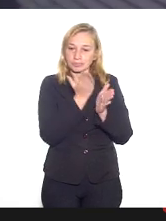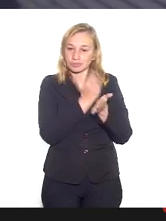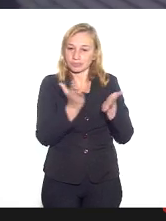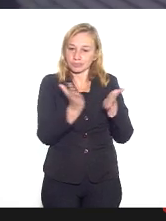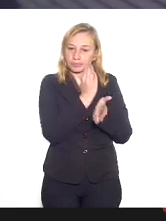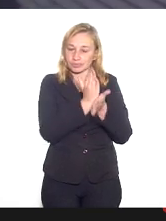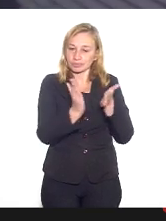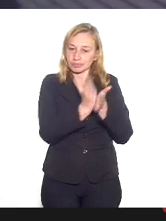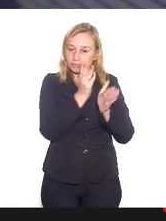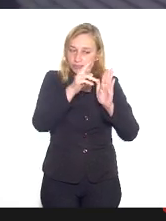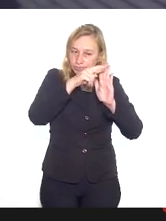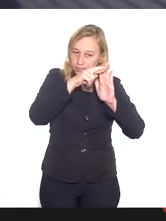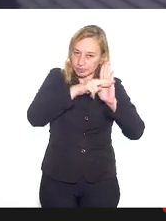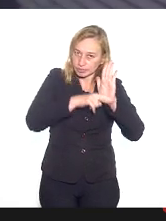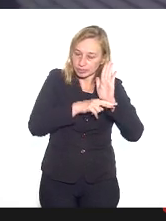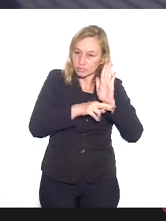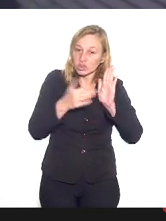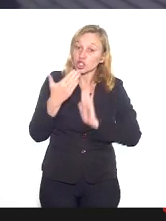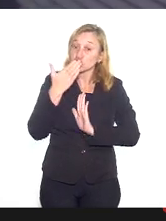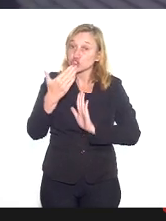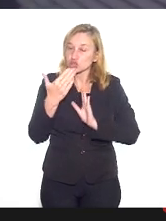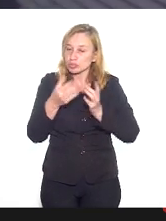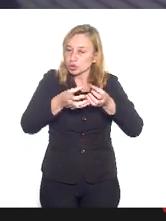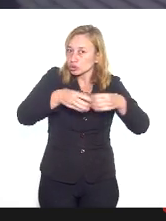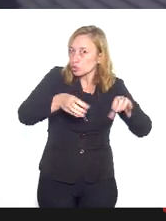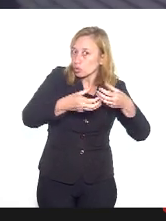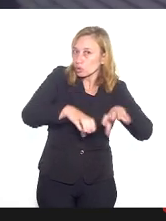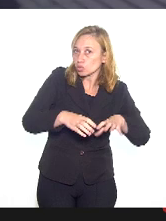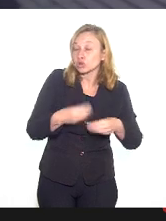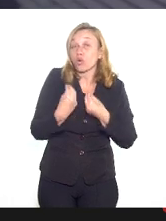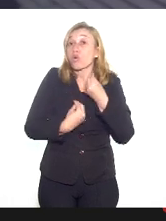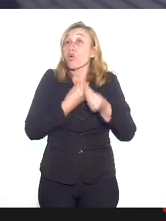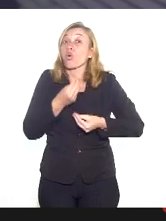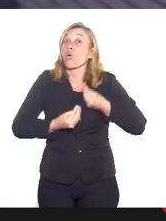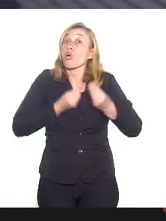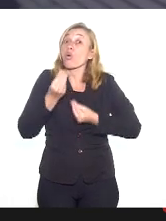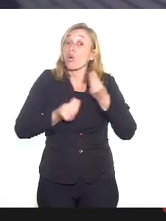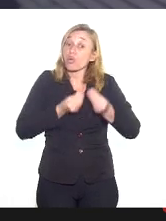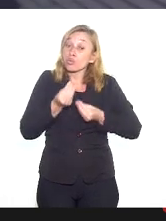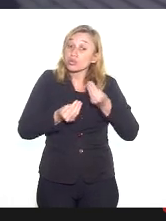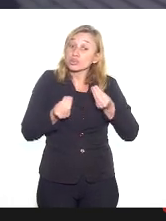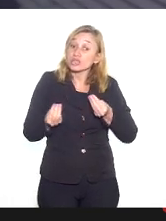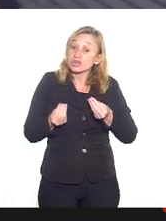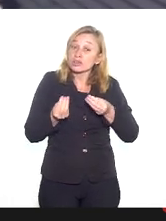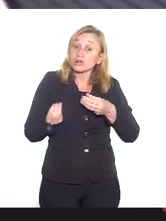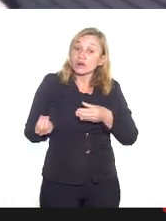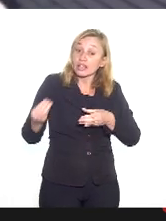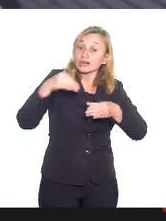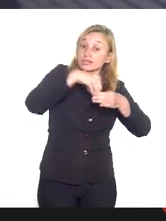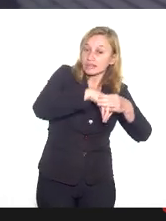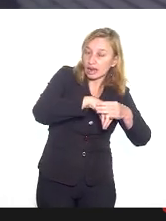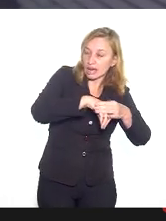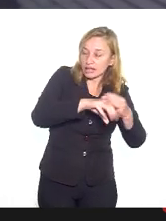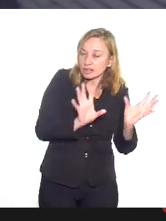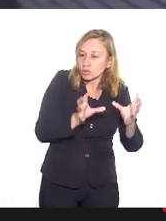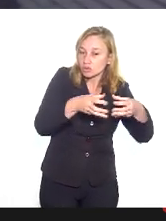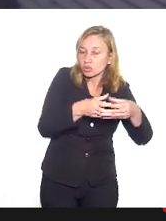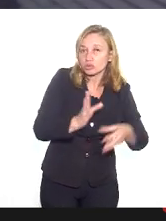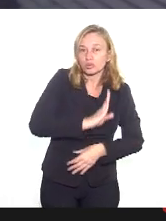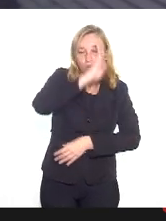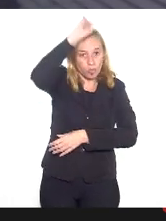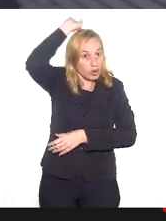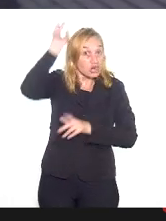ao concurso, o tipo de certame que vai fazer, como eles vão ingressar na corporação, uma maneira diferente,